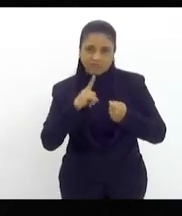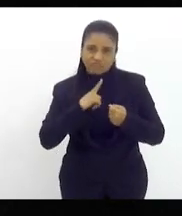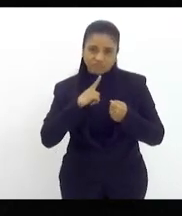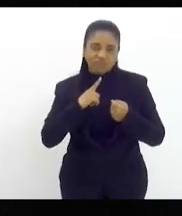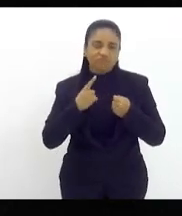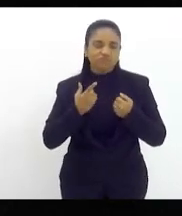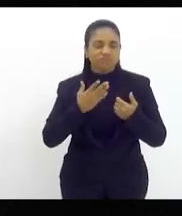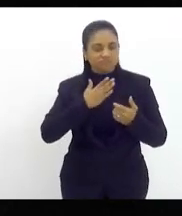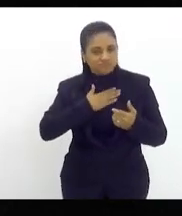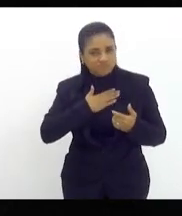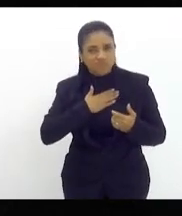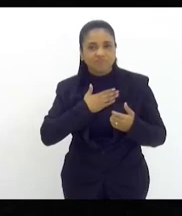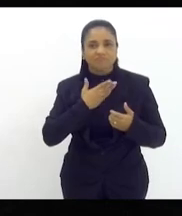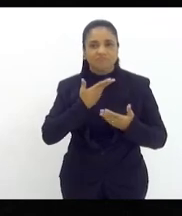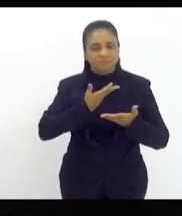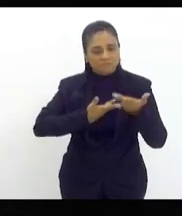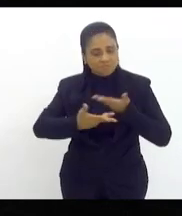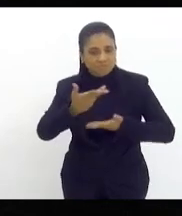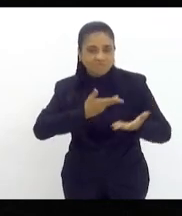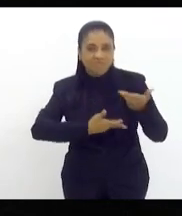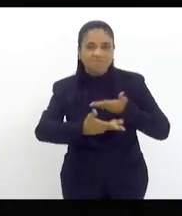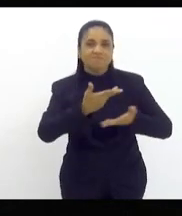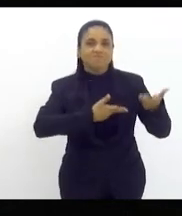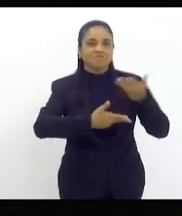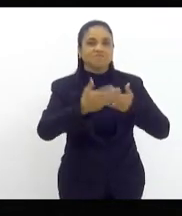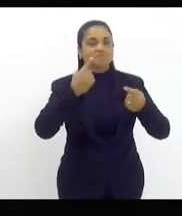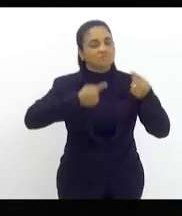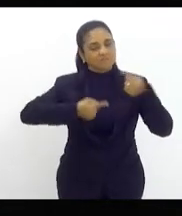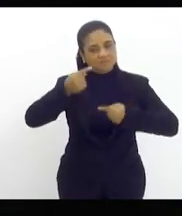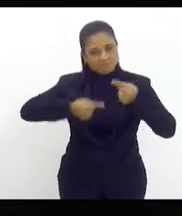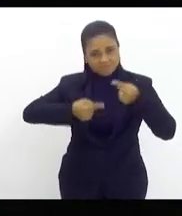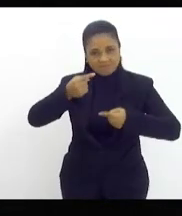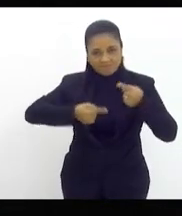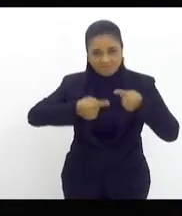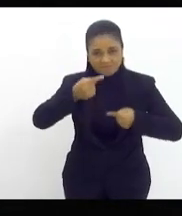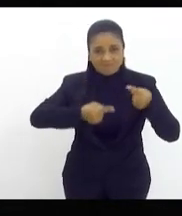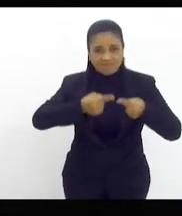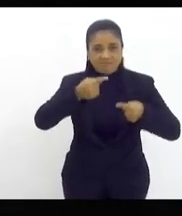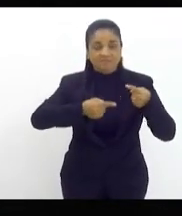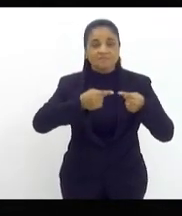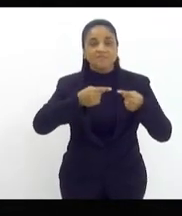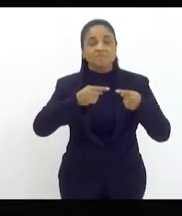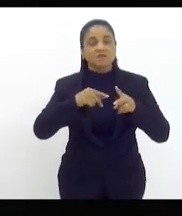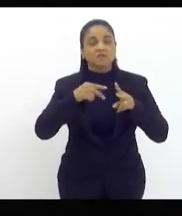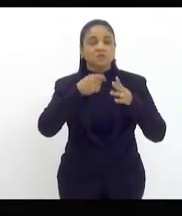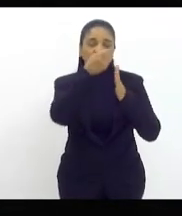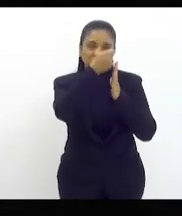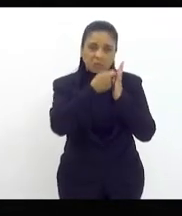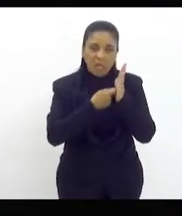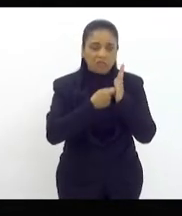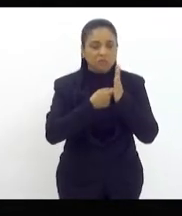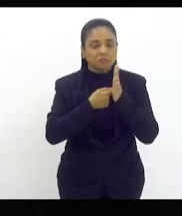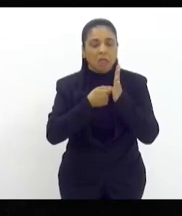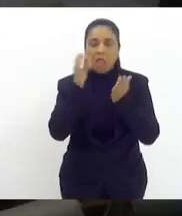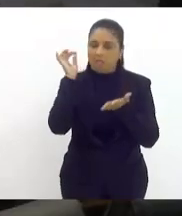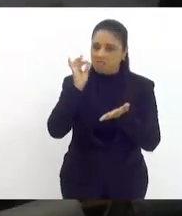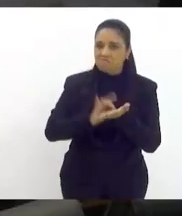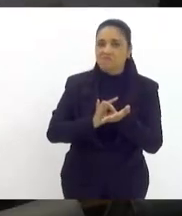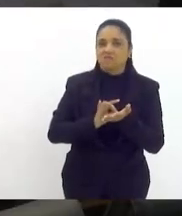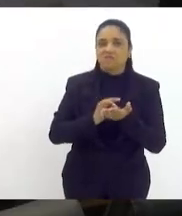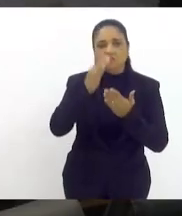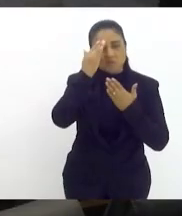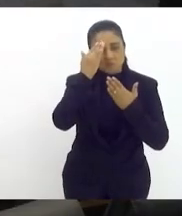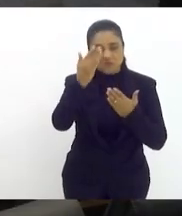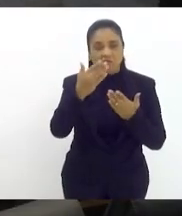gostaríamos de de trazer para o debate mas eu acho que esse texto é auto evidente muito obrigado pela